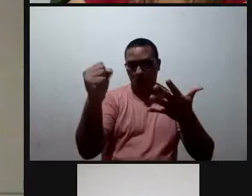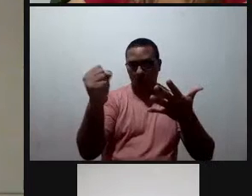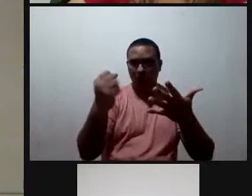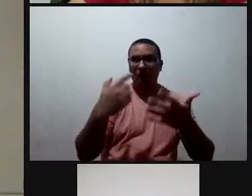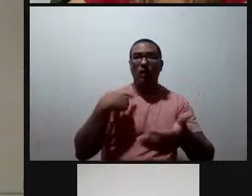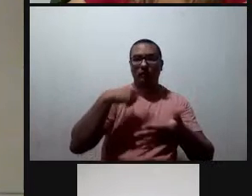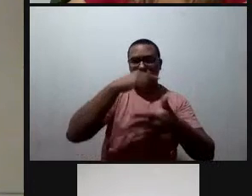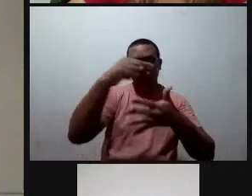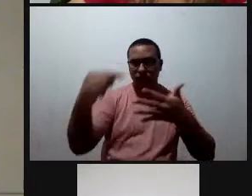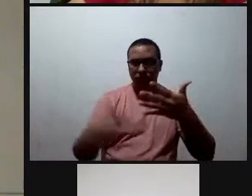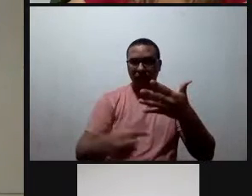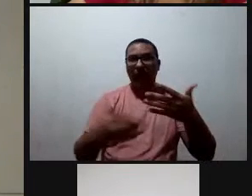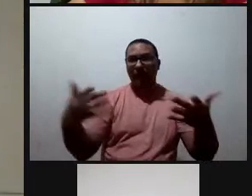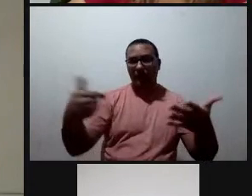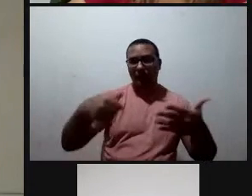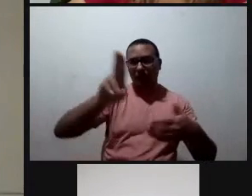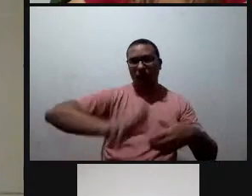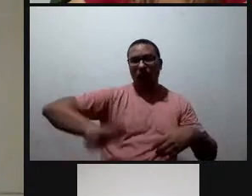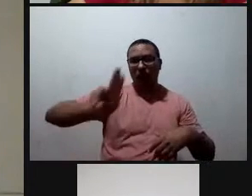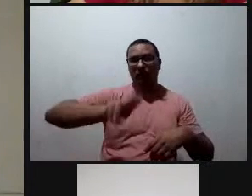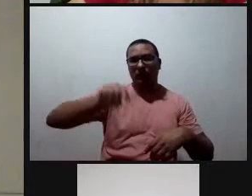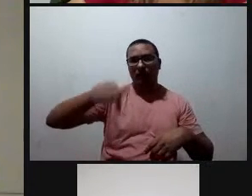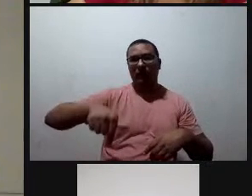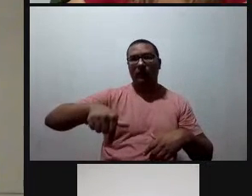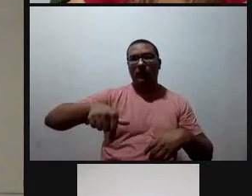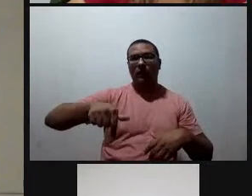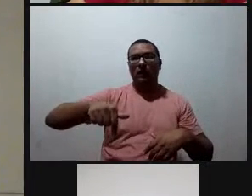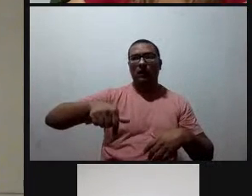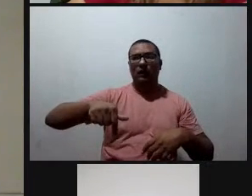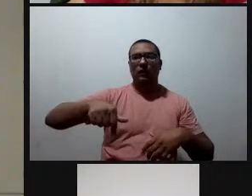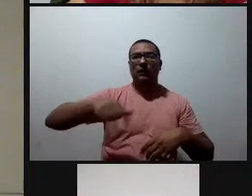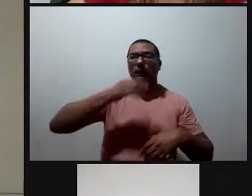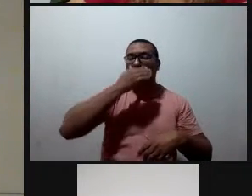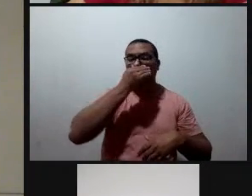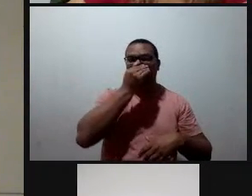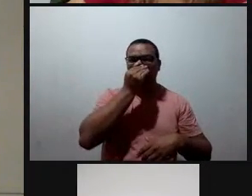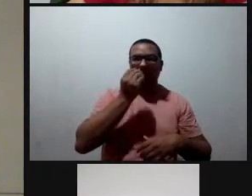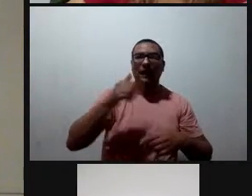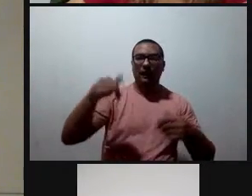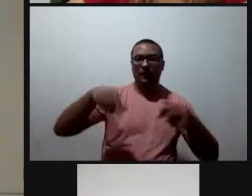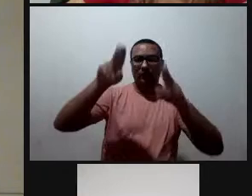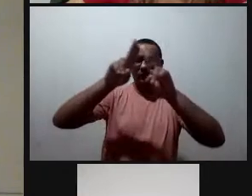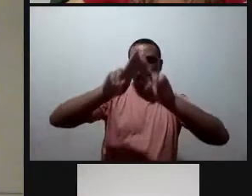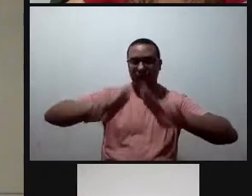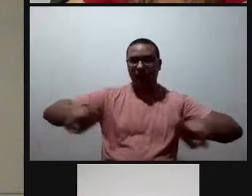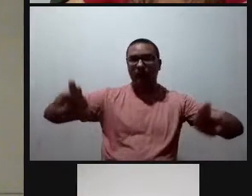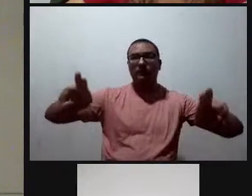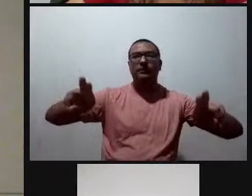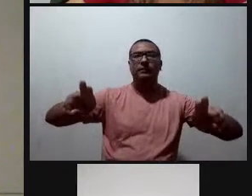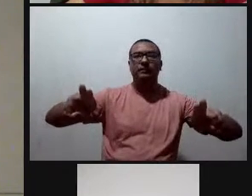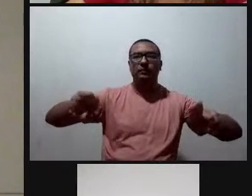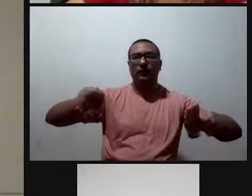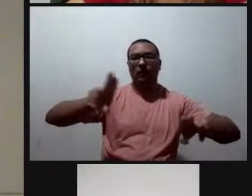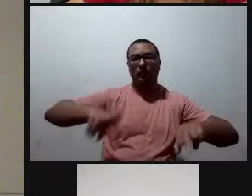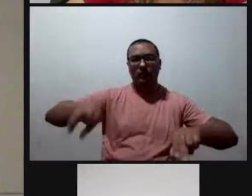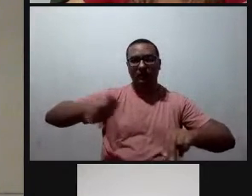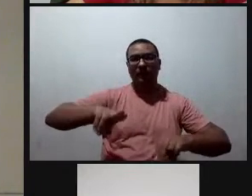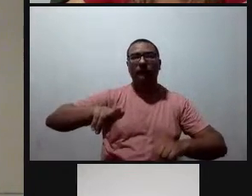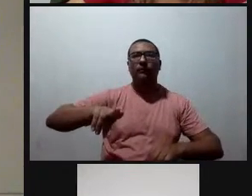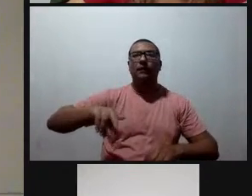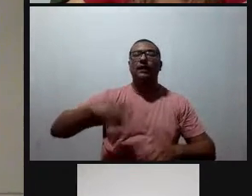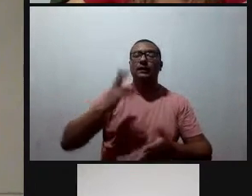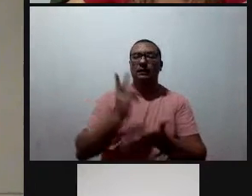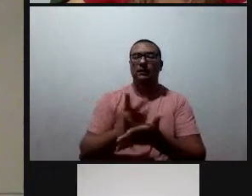no Laboratório X do Programa de Engenharia e Gestão do Conhecimento da Universidade Federal de Santa Catarina. Sempre